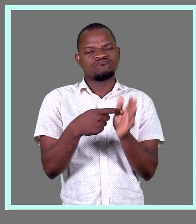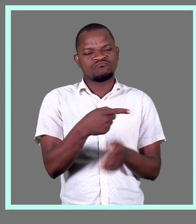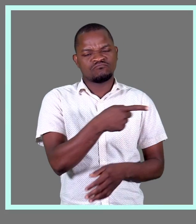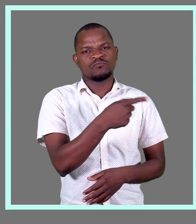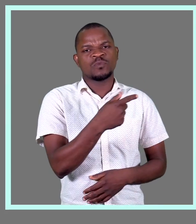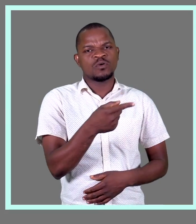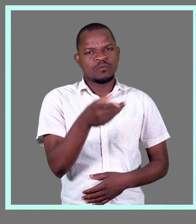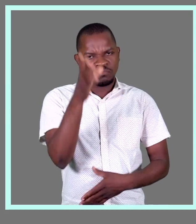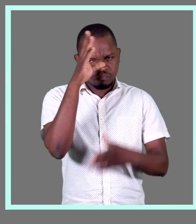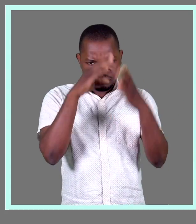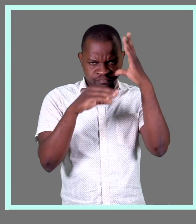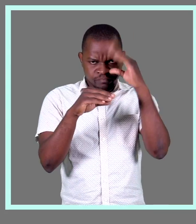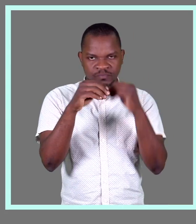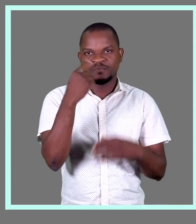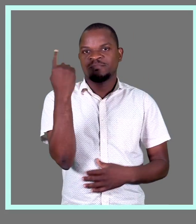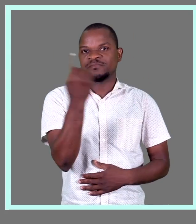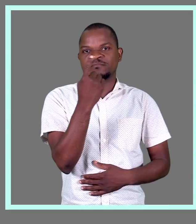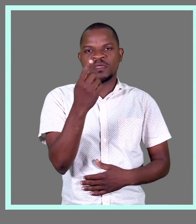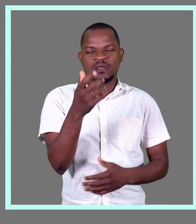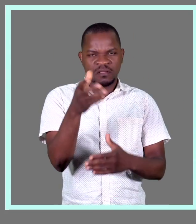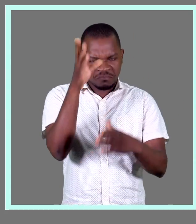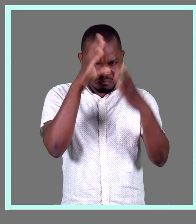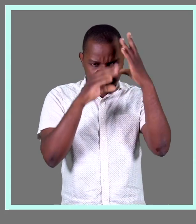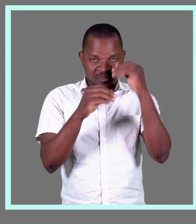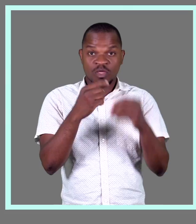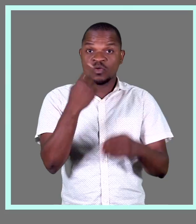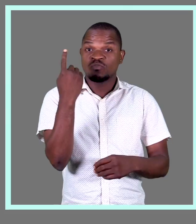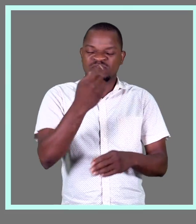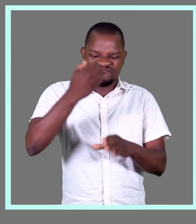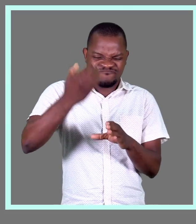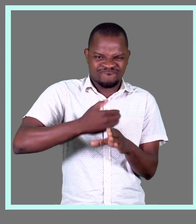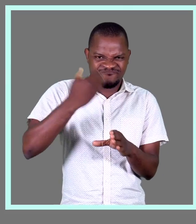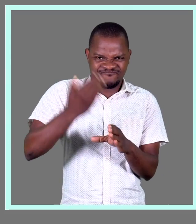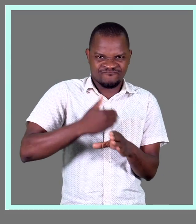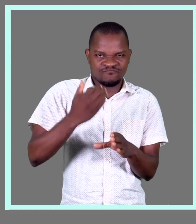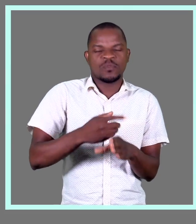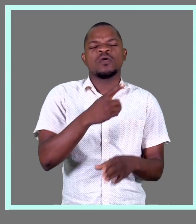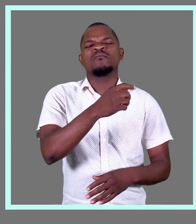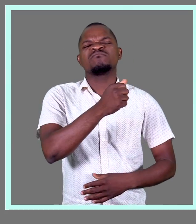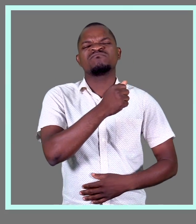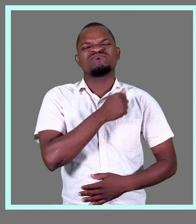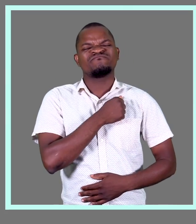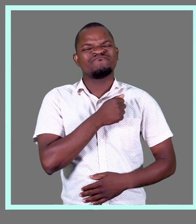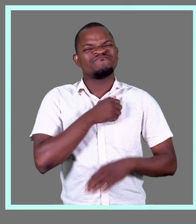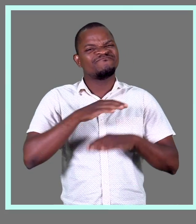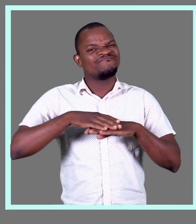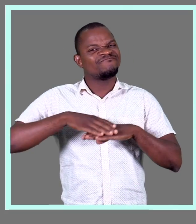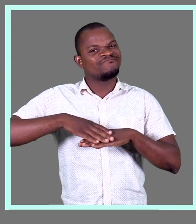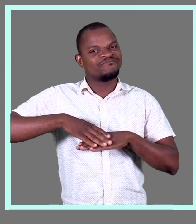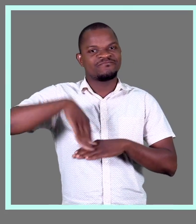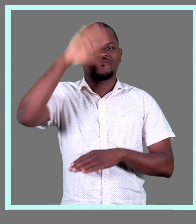Fui mostrando até ele aprender. A aprendizagem foi através da prática e ele gostava muito